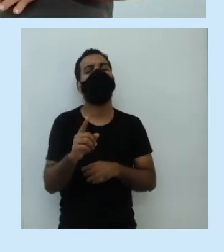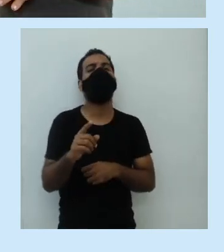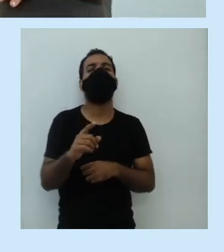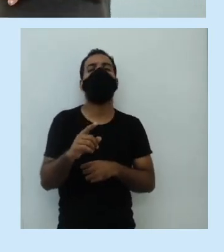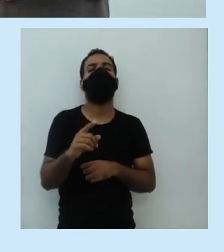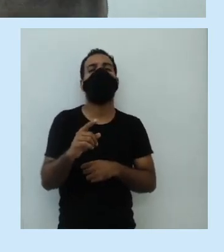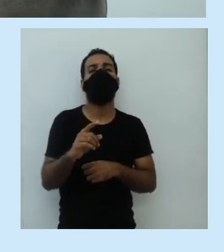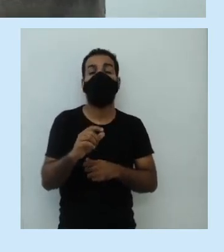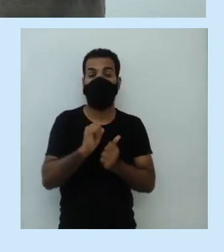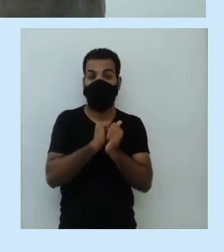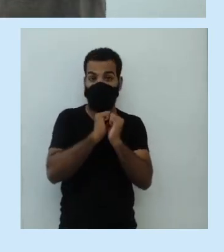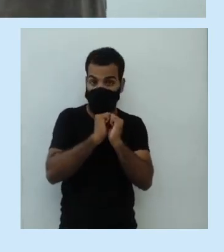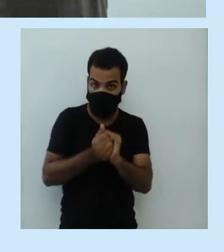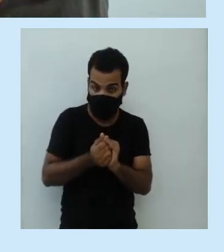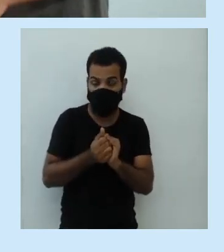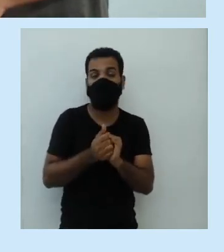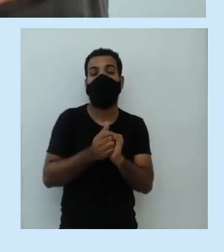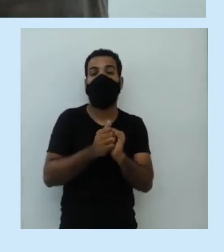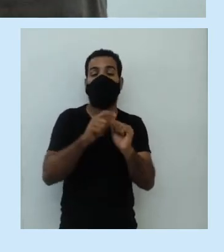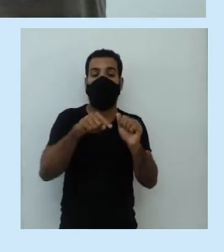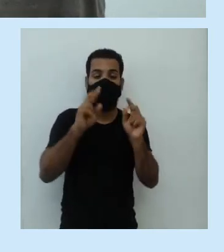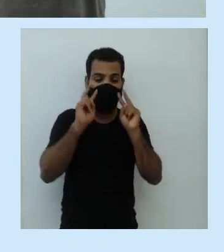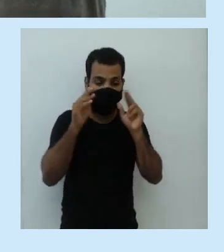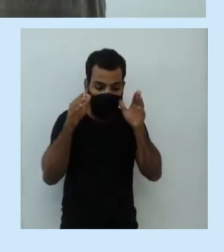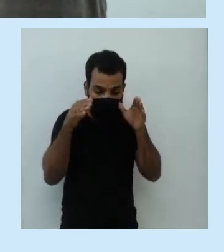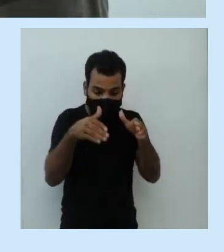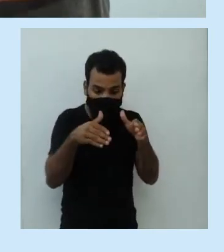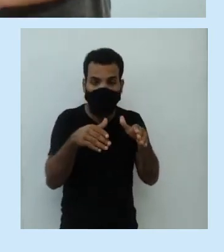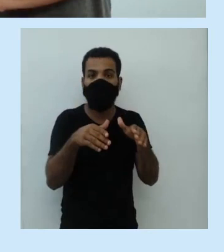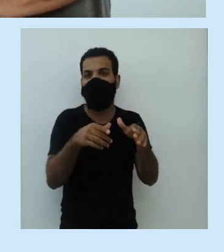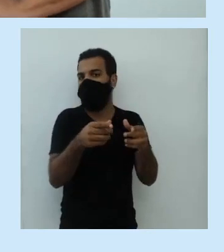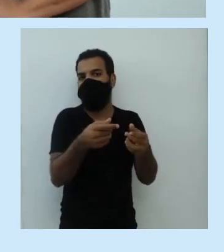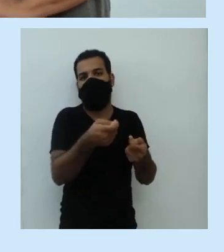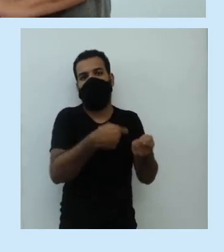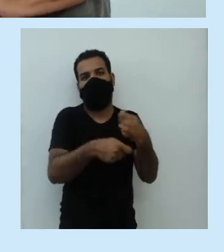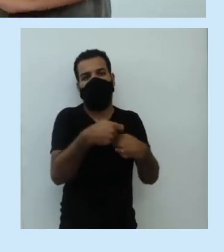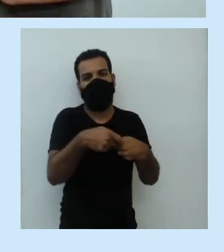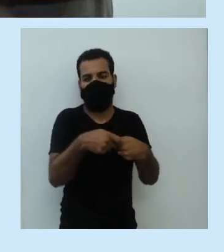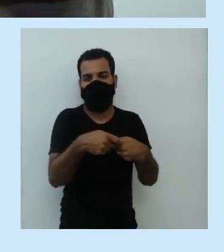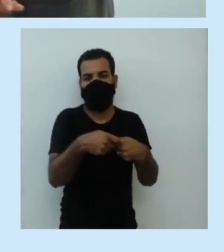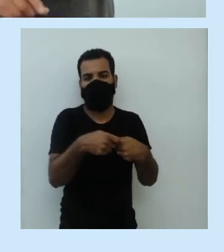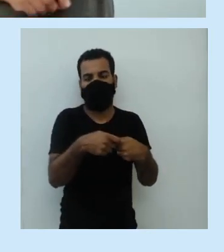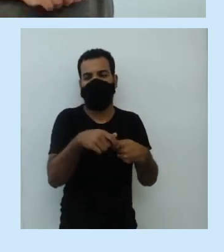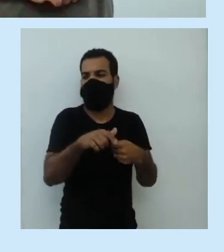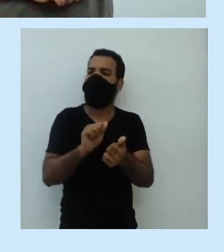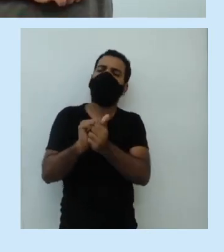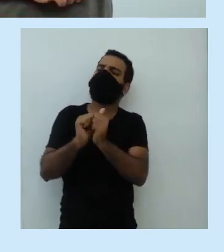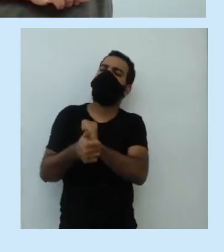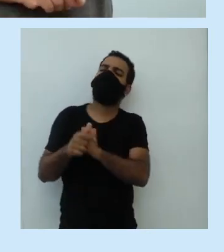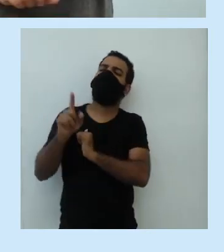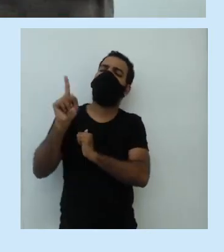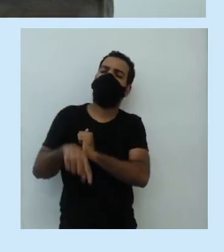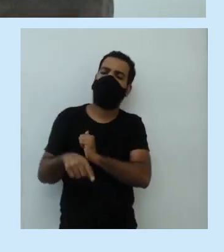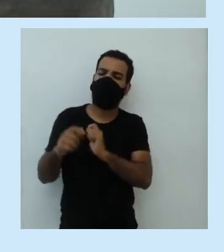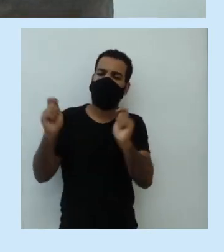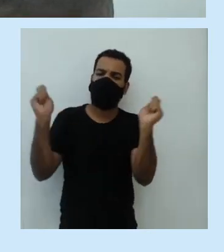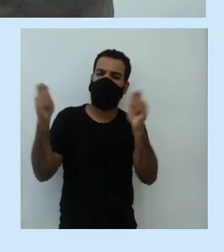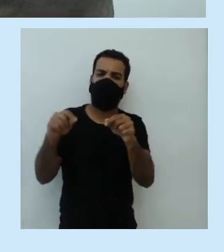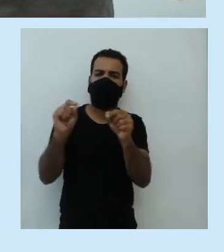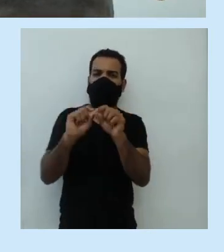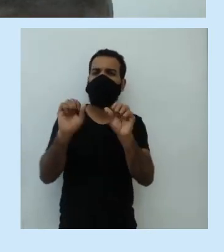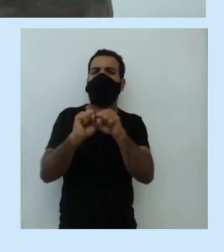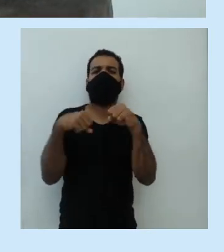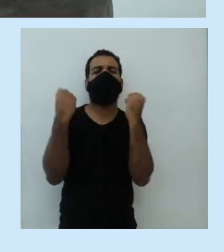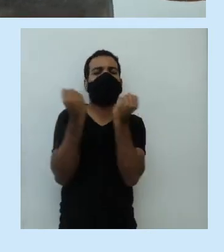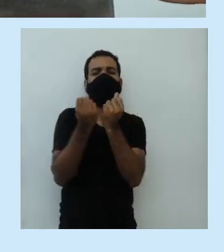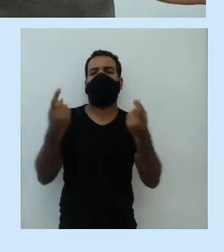visão esportiva está voltada apenas para a questão econômica. Não, o esporte ele é algo que difunde para a